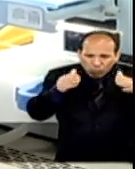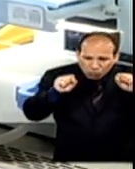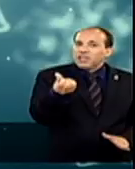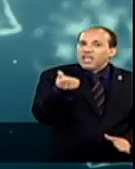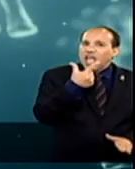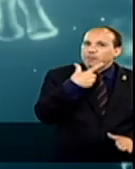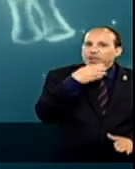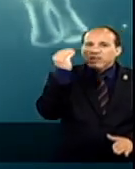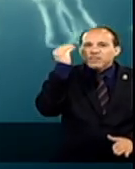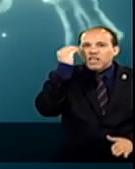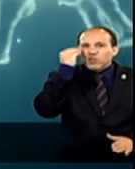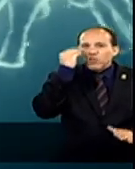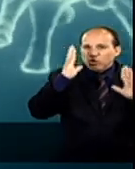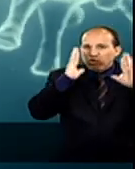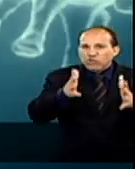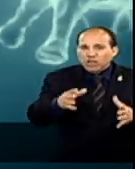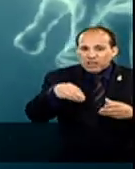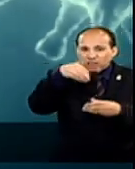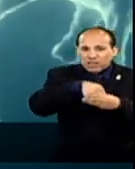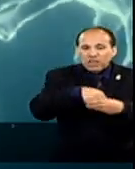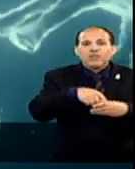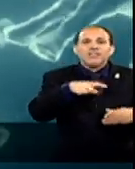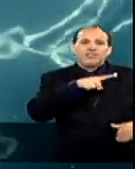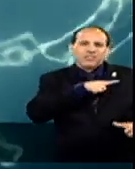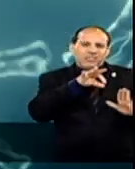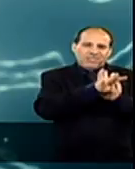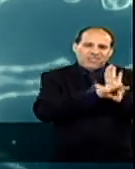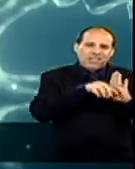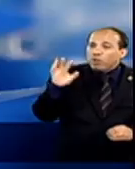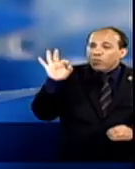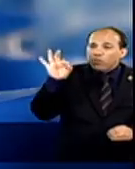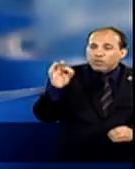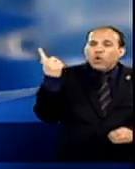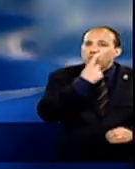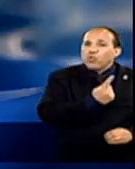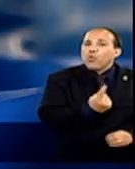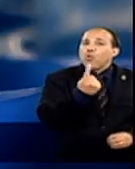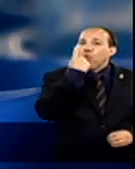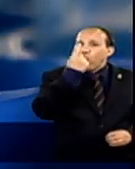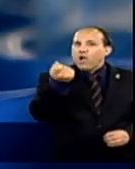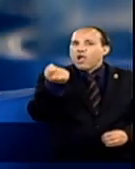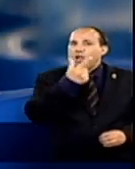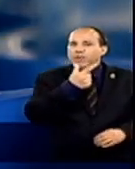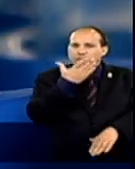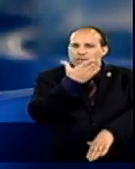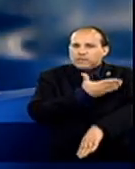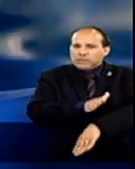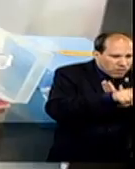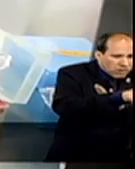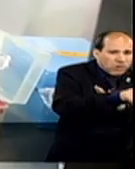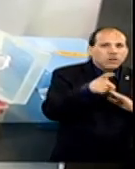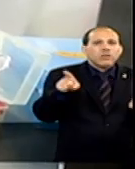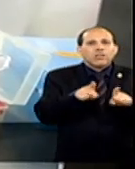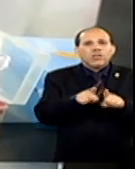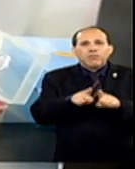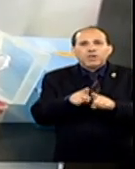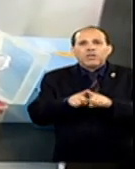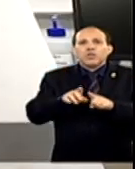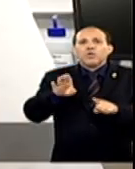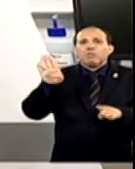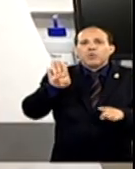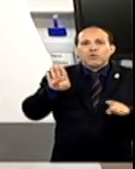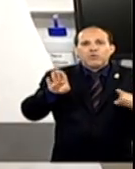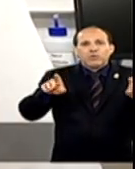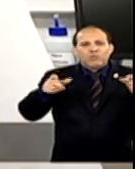promissores eles foram testados em células infectadas pela covide e dois reduziram a replicação viral agora os